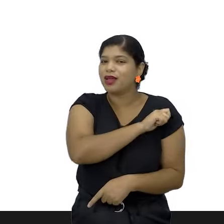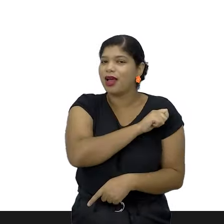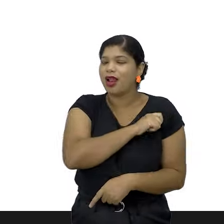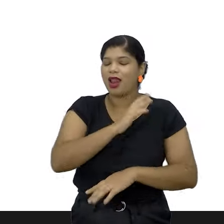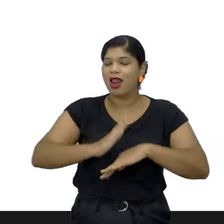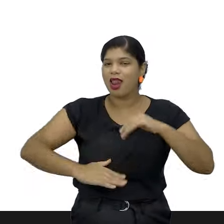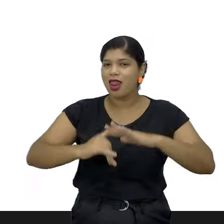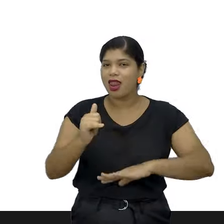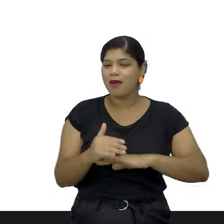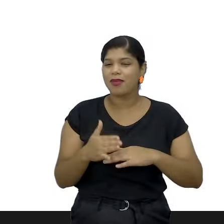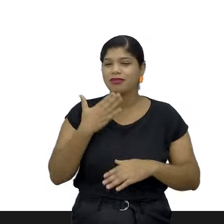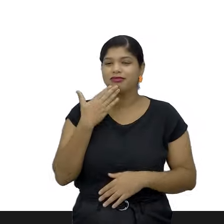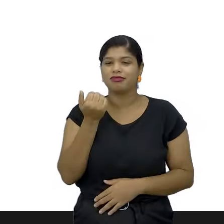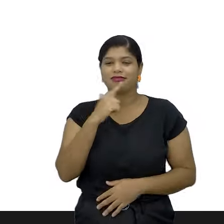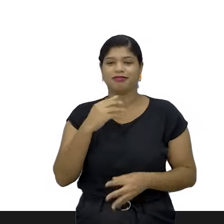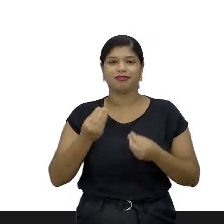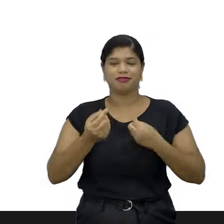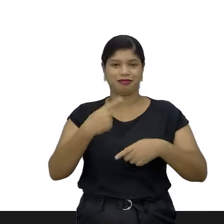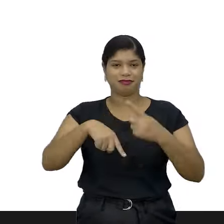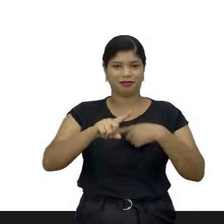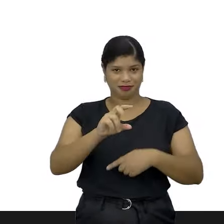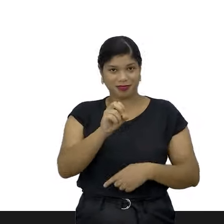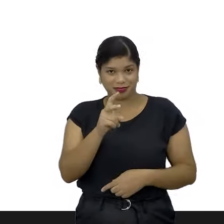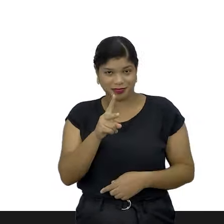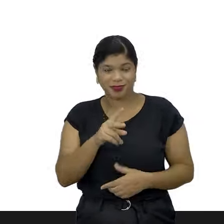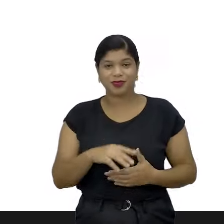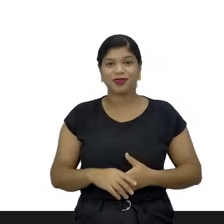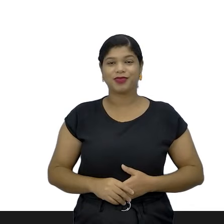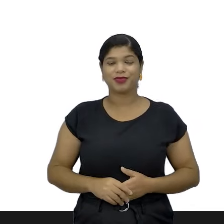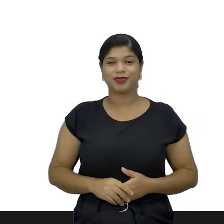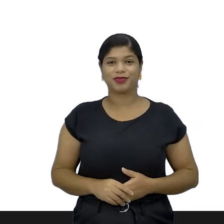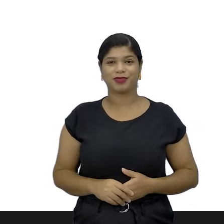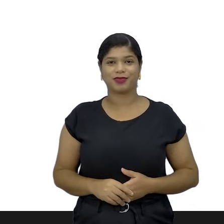que conhecemos anteriormente, ok?